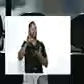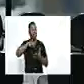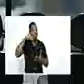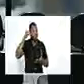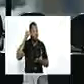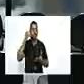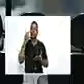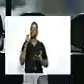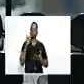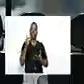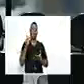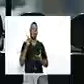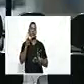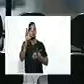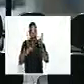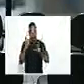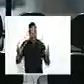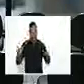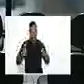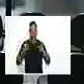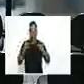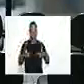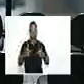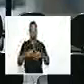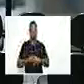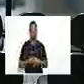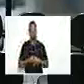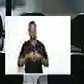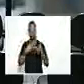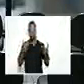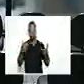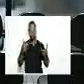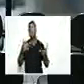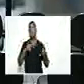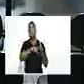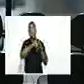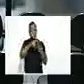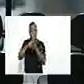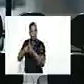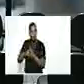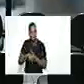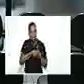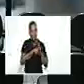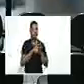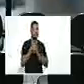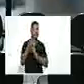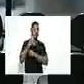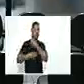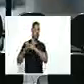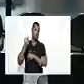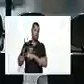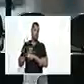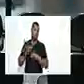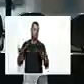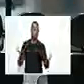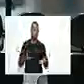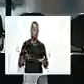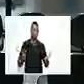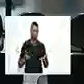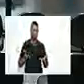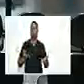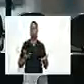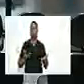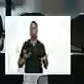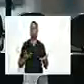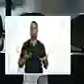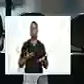consegue fazer que é o levantamento de granulometria tem outras coisas que foram feito há um tempo atrás que hoje eh já